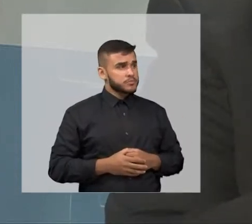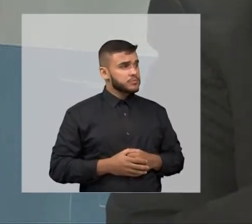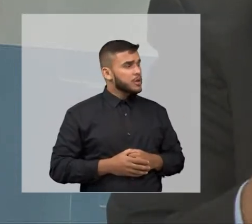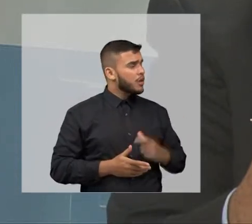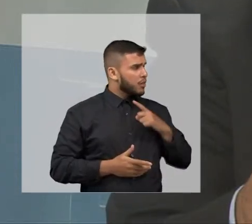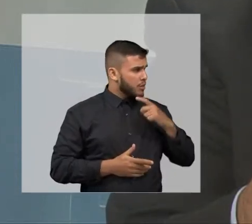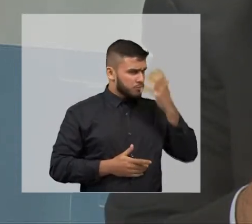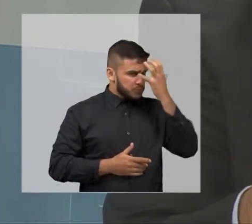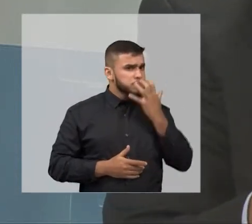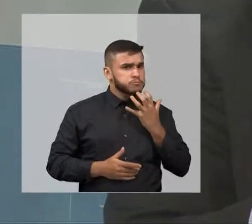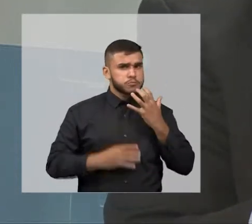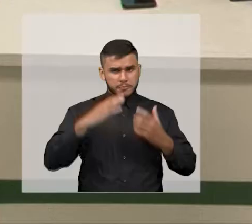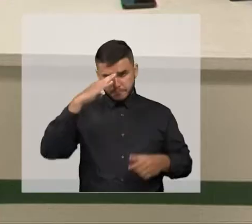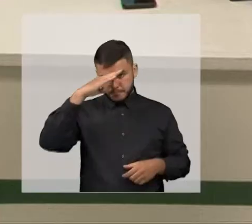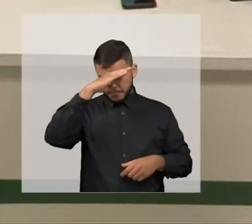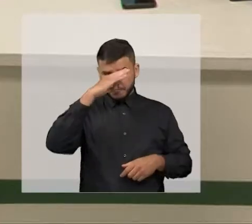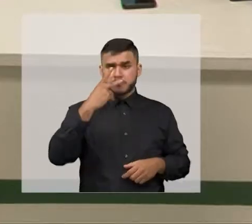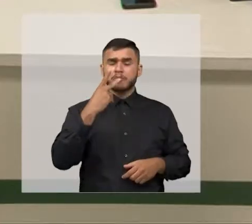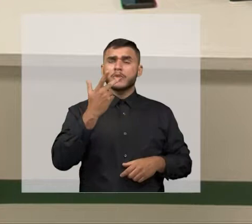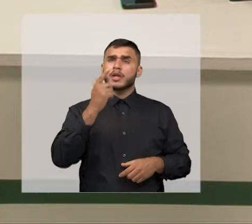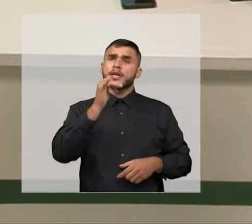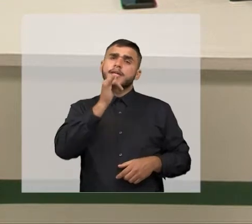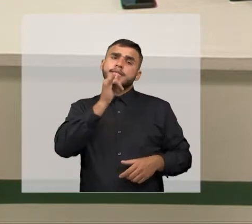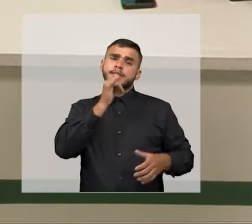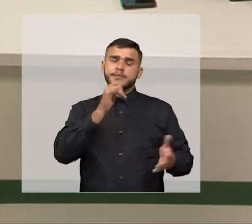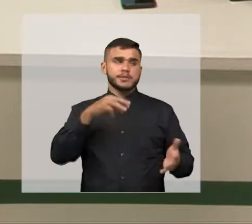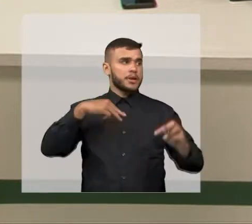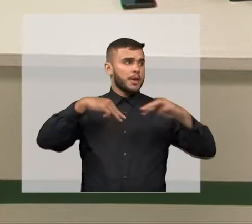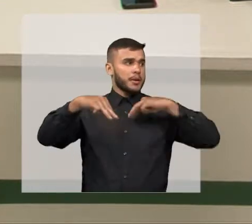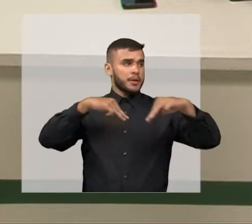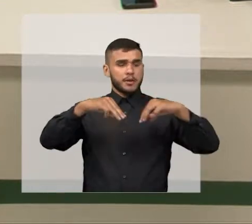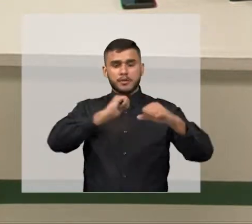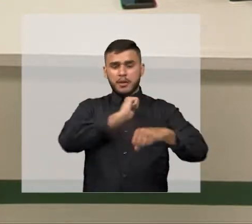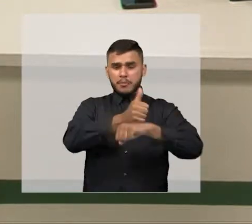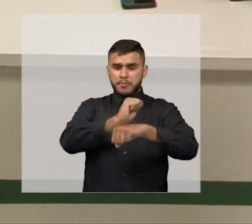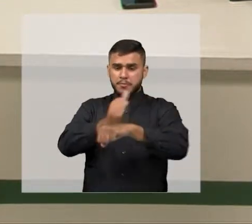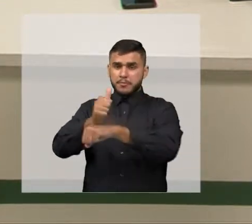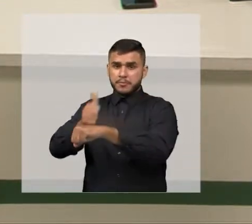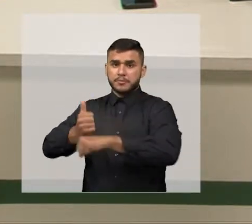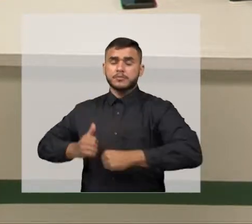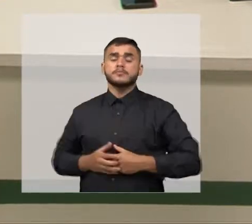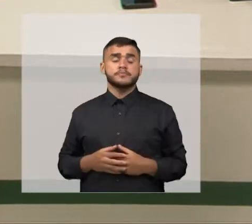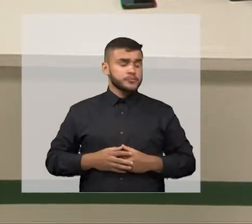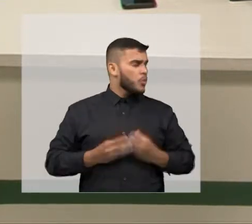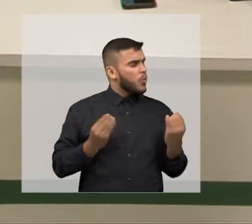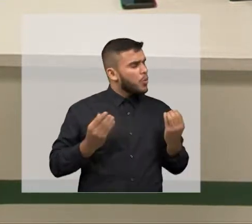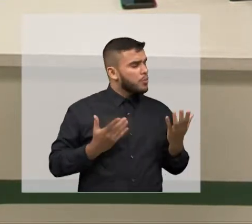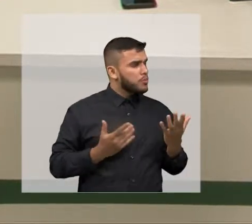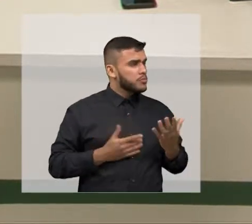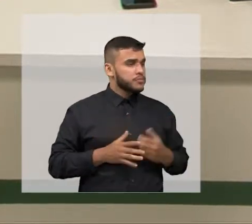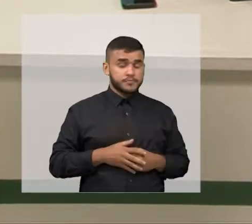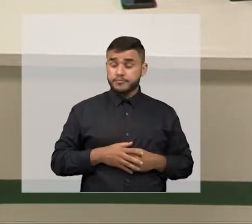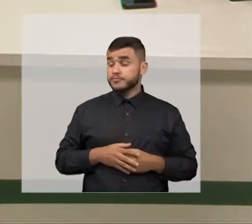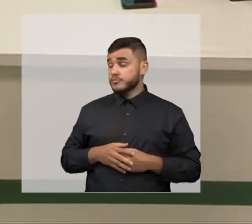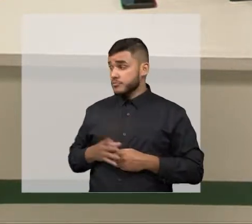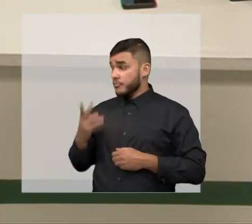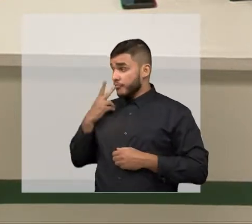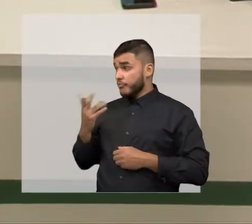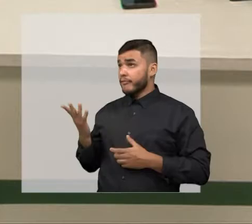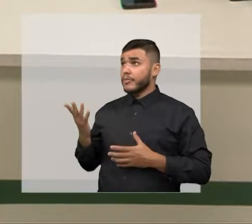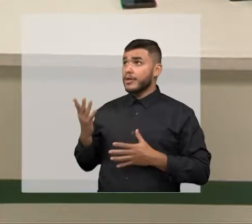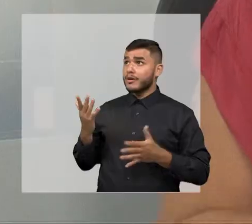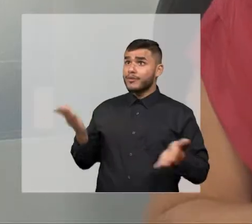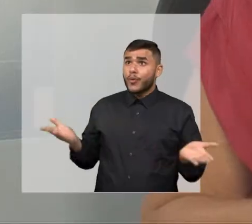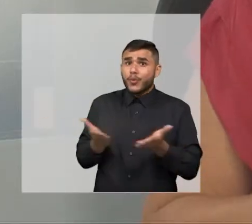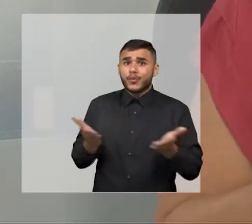da seriedade, a maneira, vamos lá, a maneira que ele escolheu os ministros. Pois é assim, o governo tem 17 dias, né?